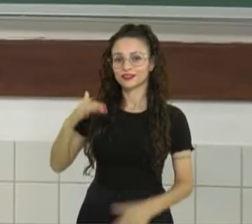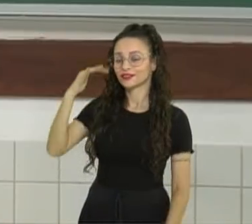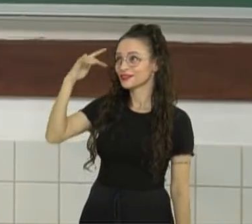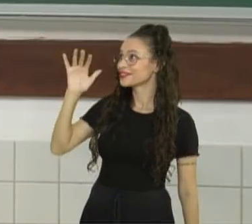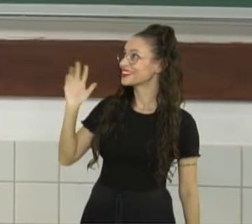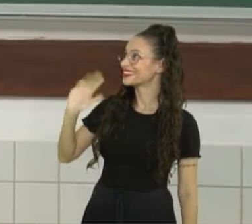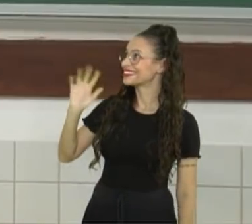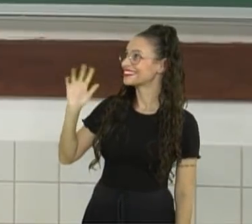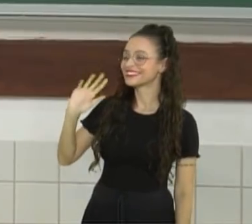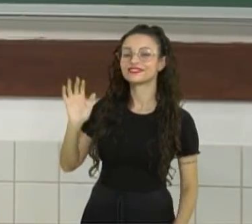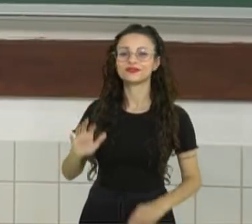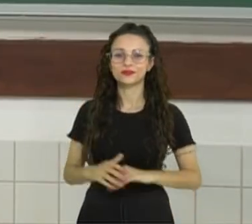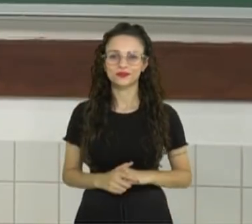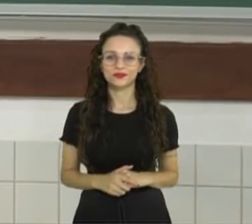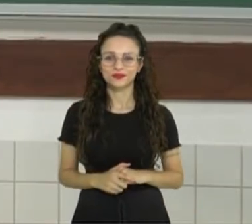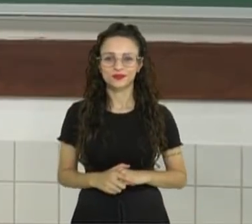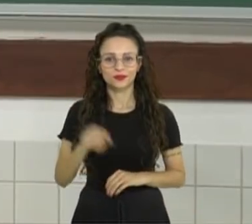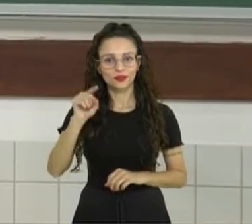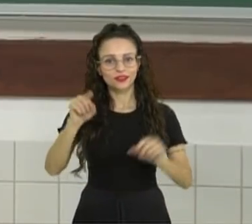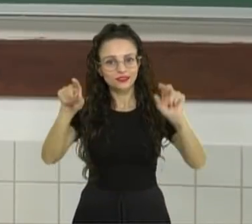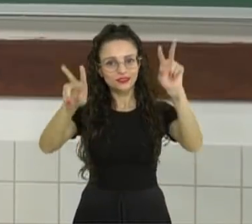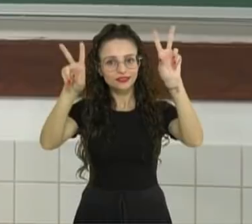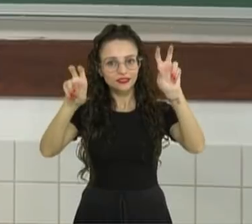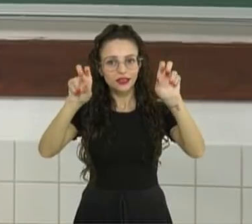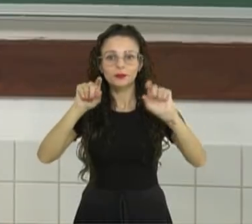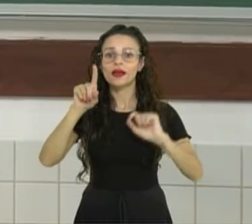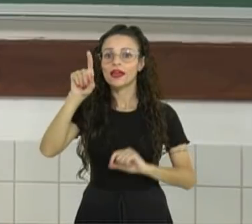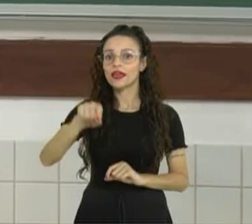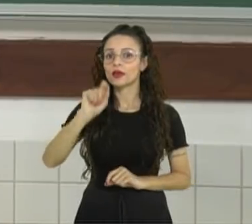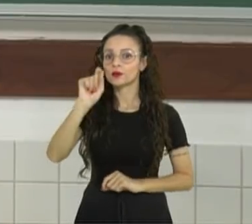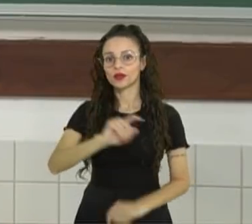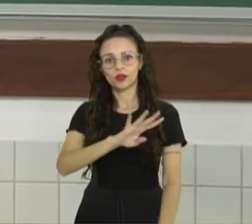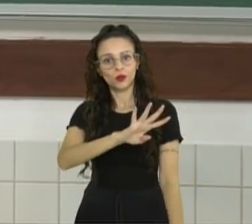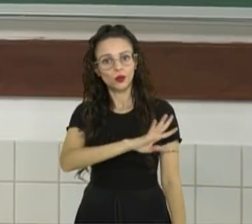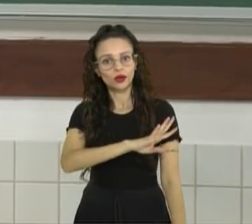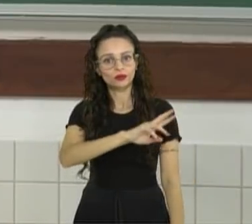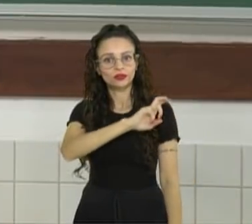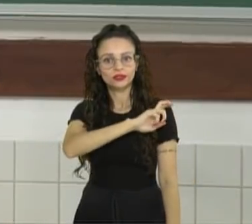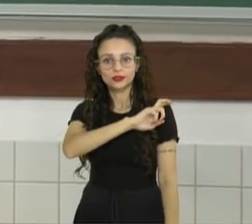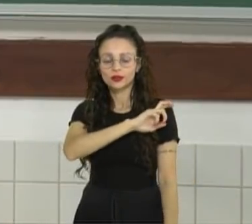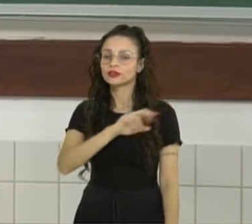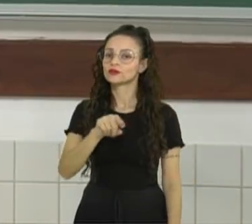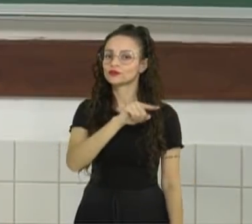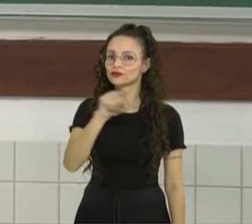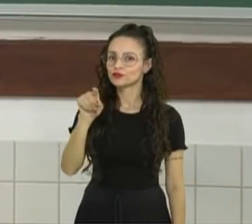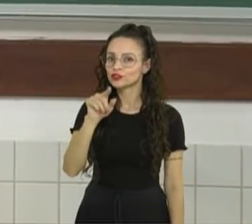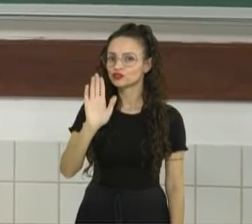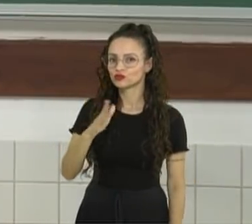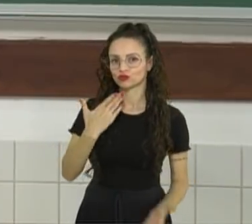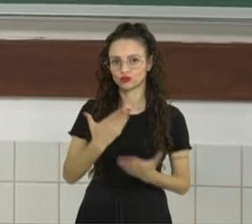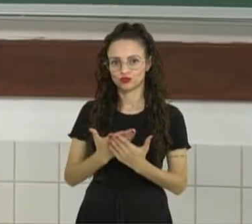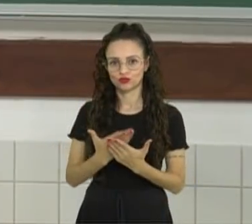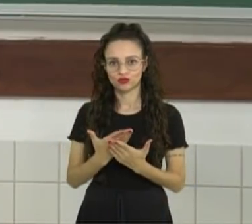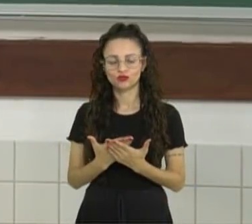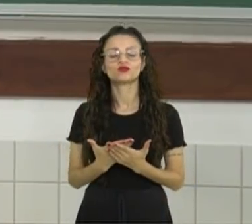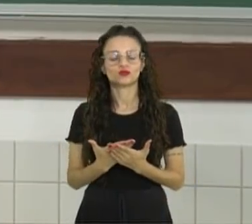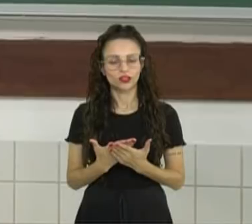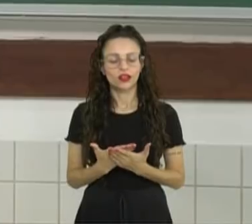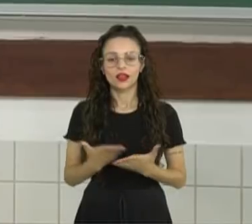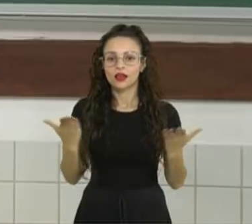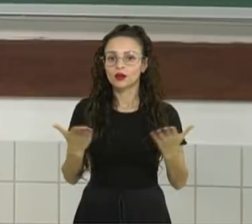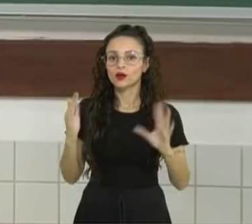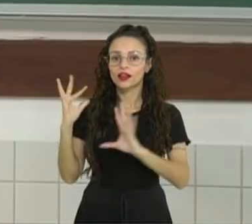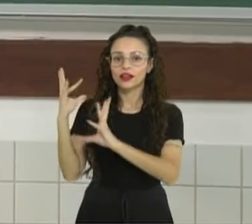professora Viviana. E esse tema é um conteúdo de quarto e quinto ano do Ensino Fundamental 1, que estamos